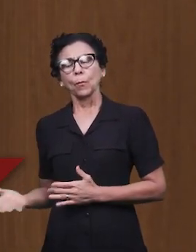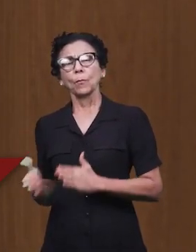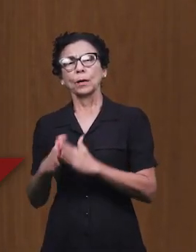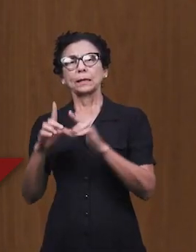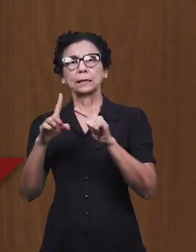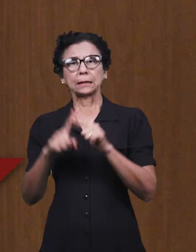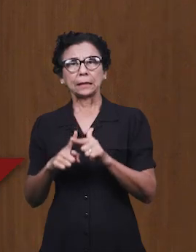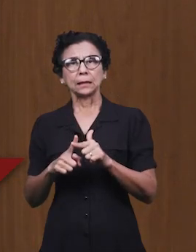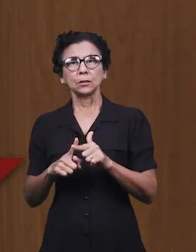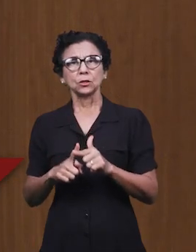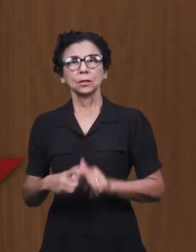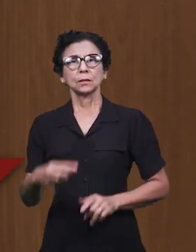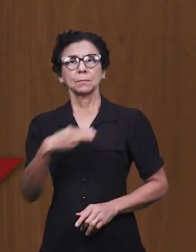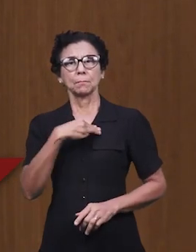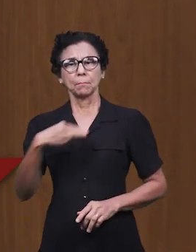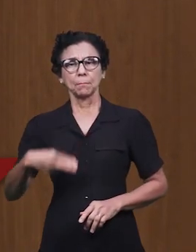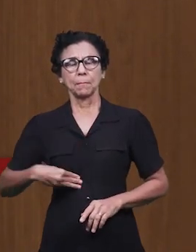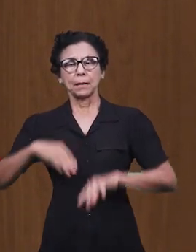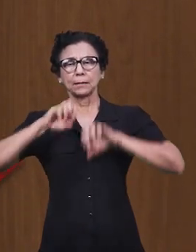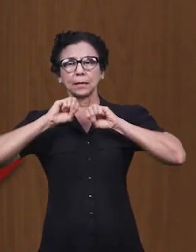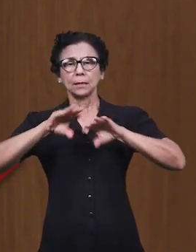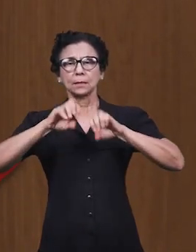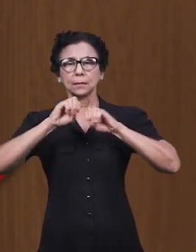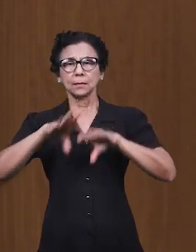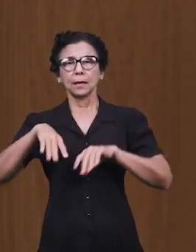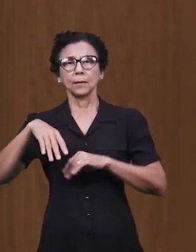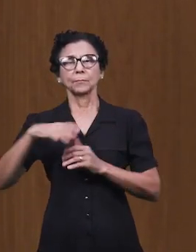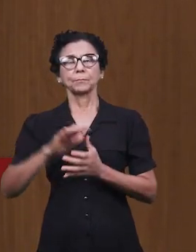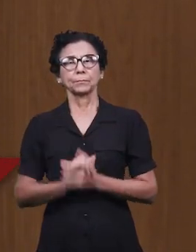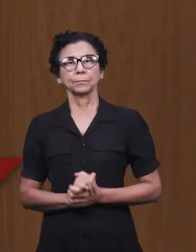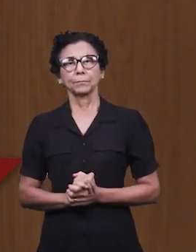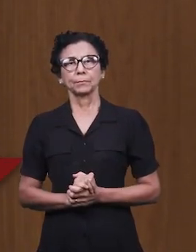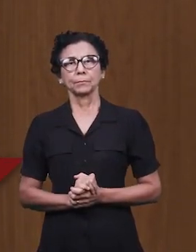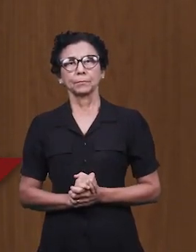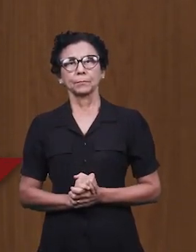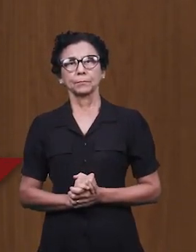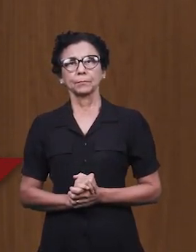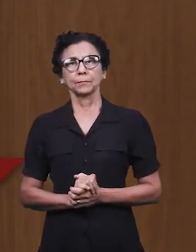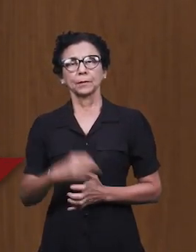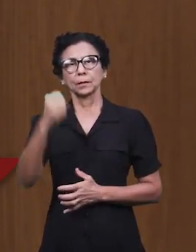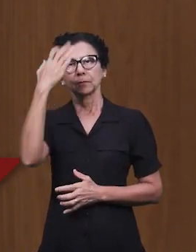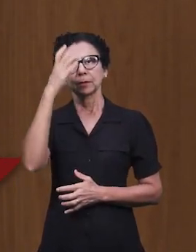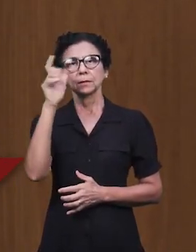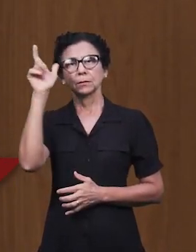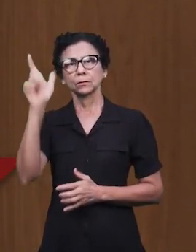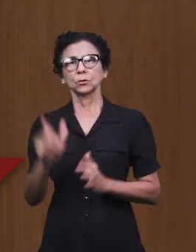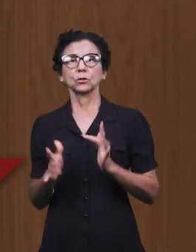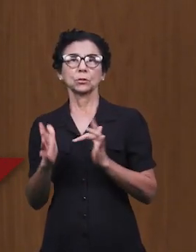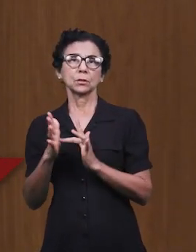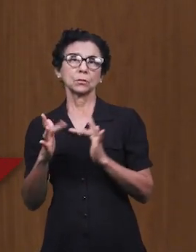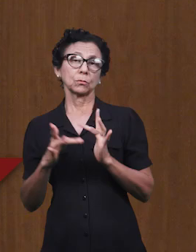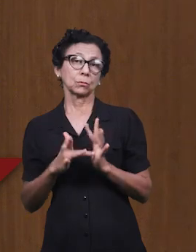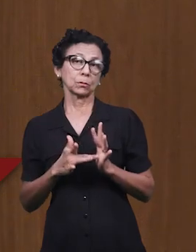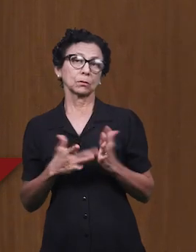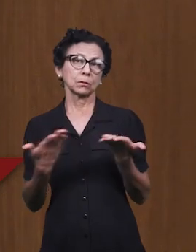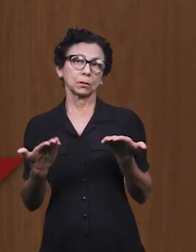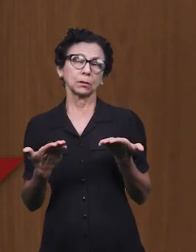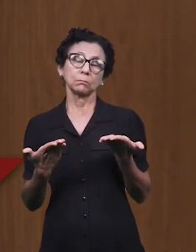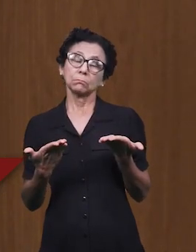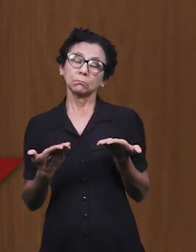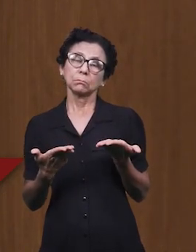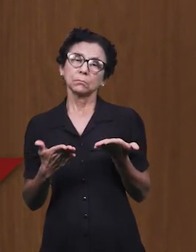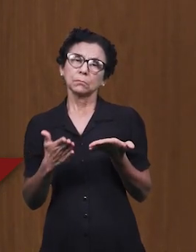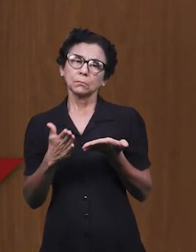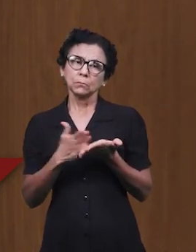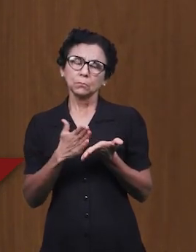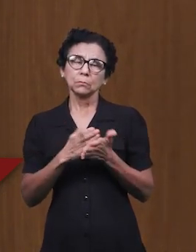Jesus e com muita facilidade, porque está no livro de Apocalipse. Você descobre o mistério que está no livro, você entregou às pessoas e